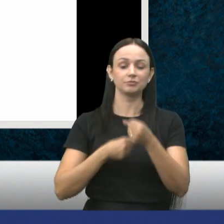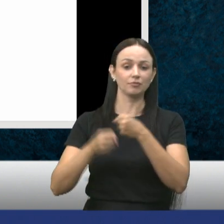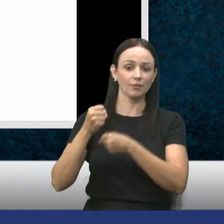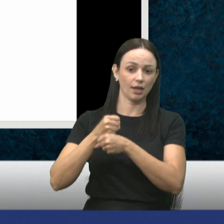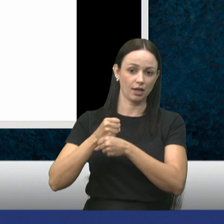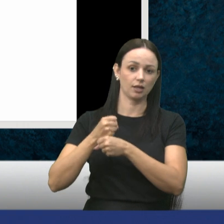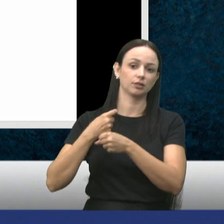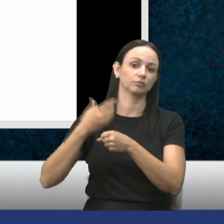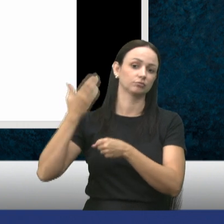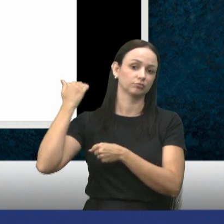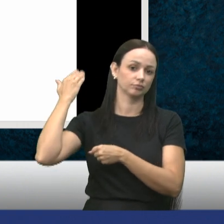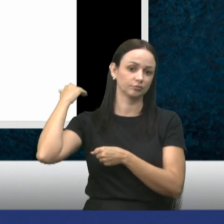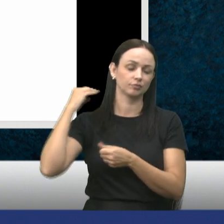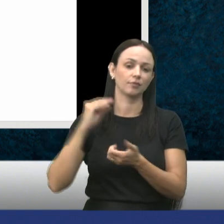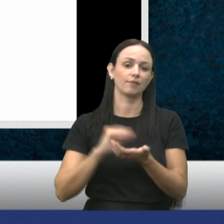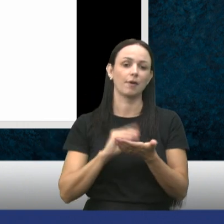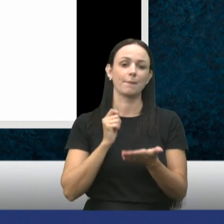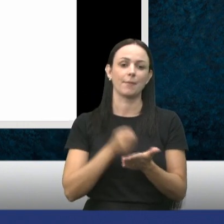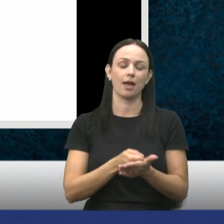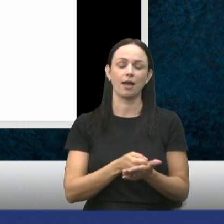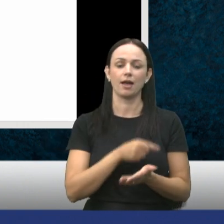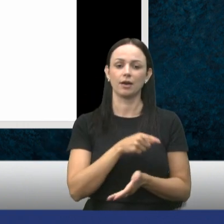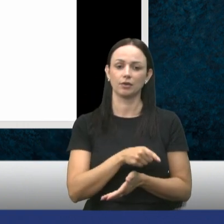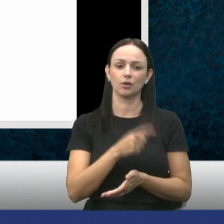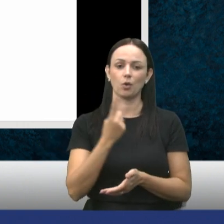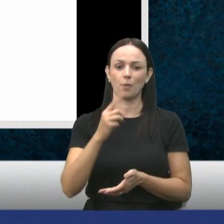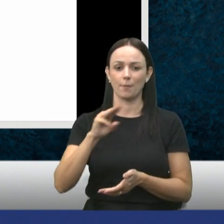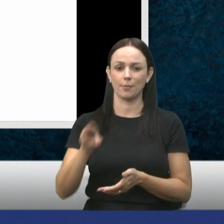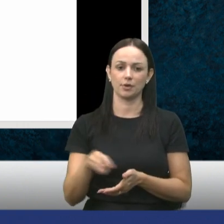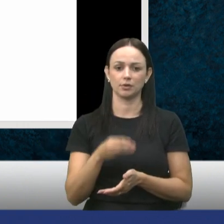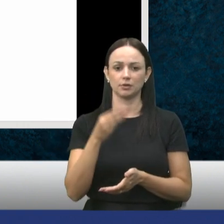anteriores, de restos a pagar processados